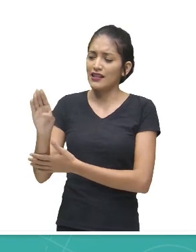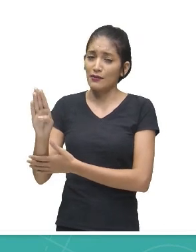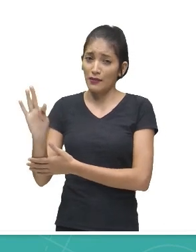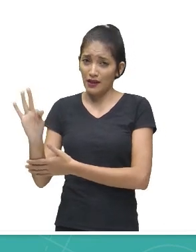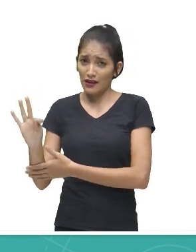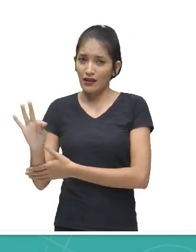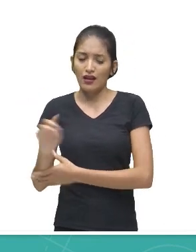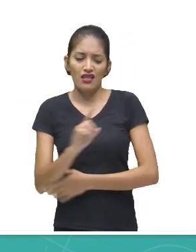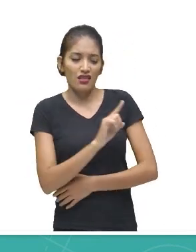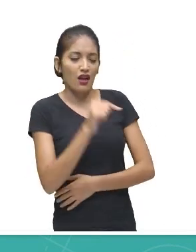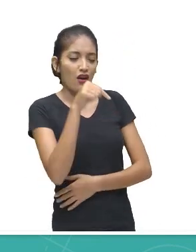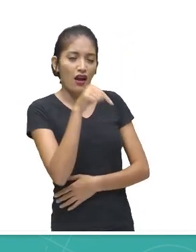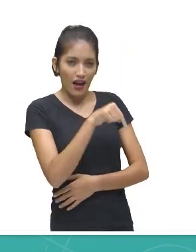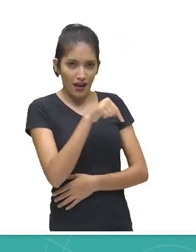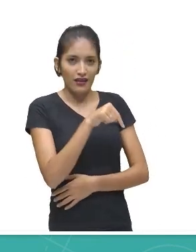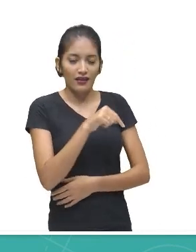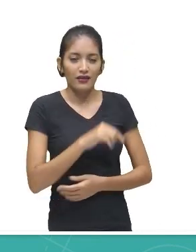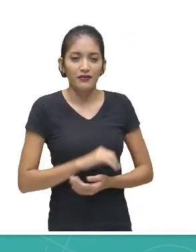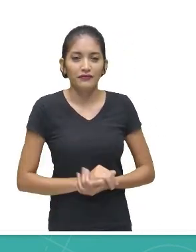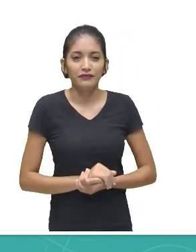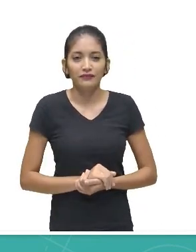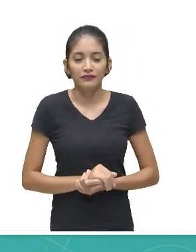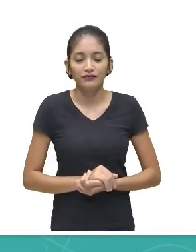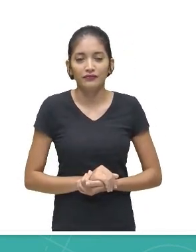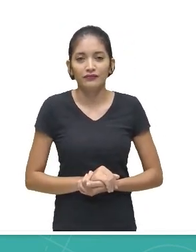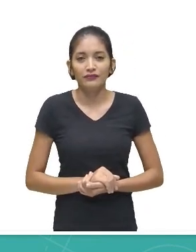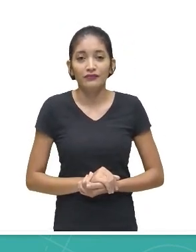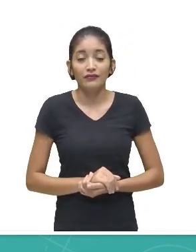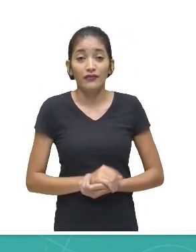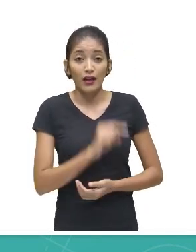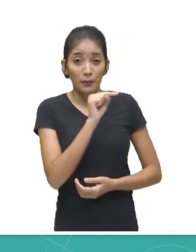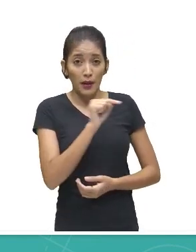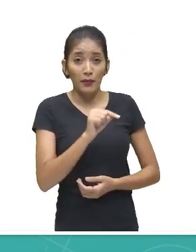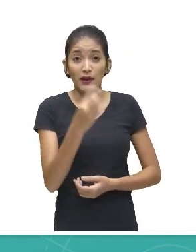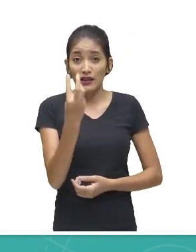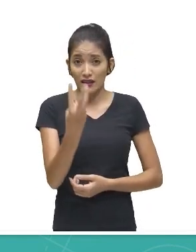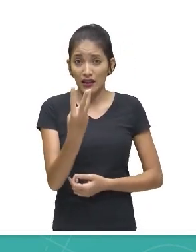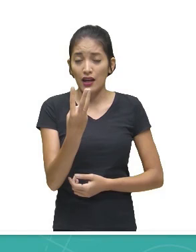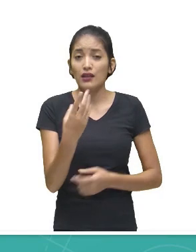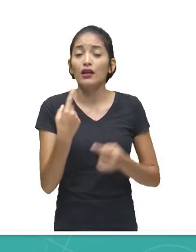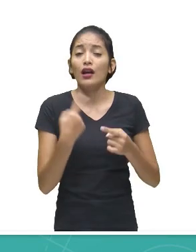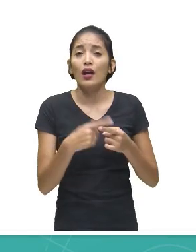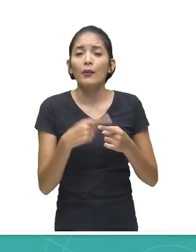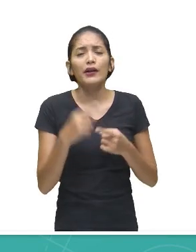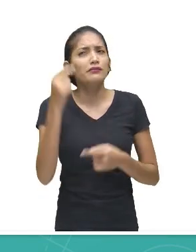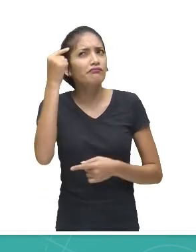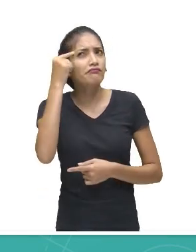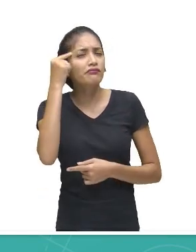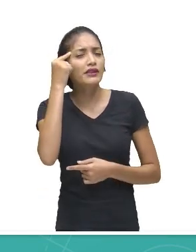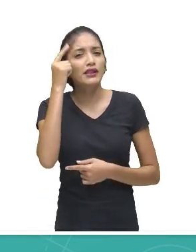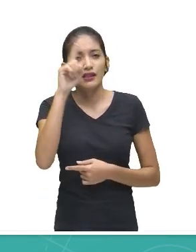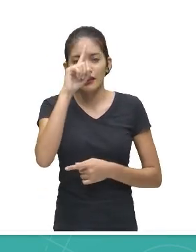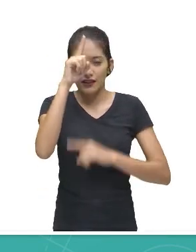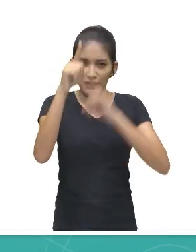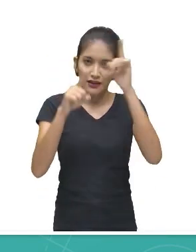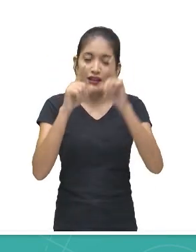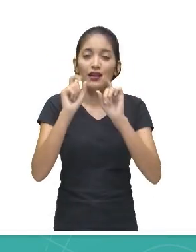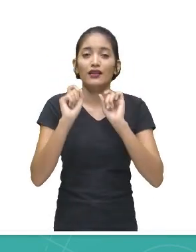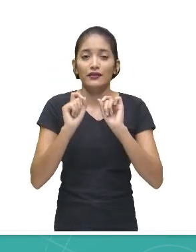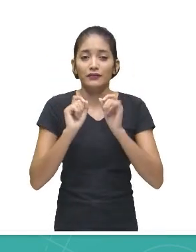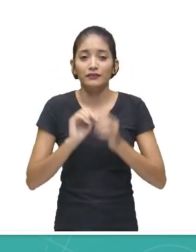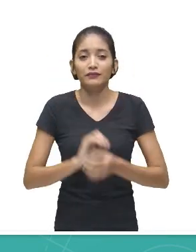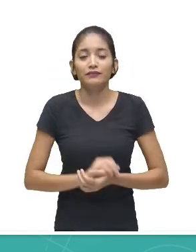gata. Aqui reticências, tá? Eu coloquei vírgula, mas é reticências. Por quê? Porque está suprimindo um pensamento, uma ideia. Reticência significa isso,